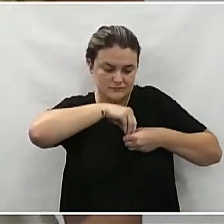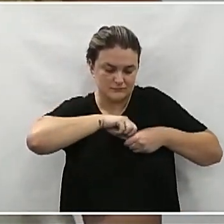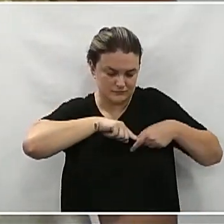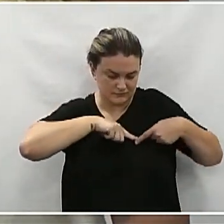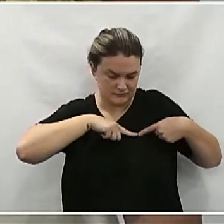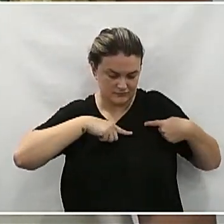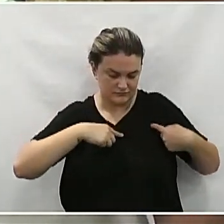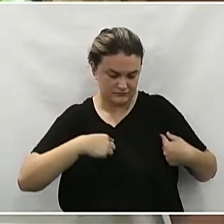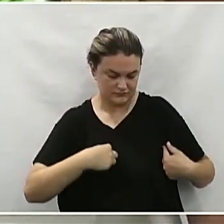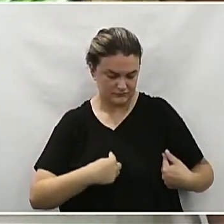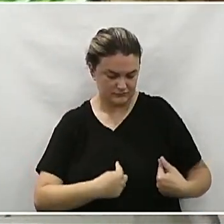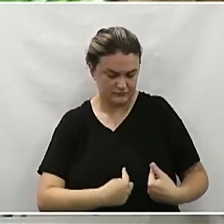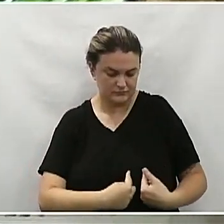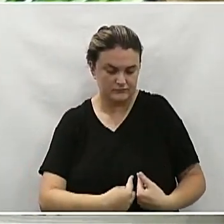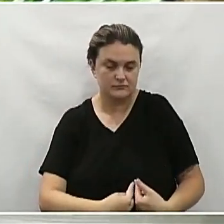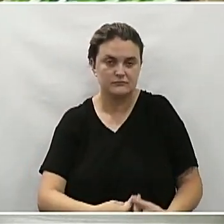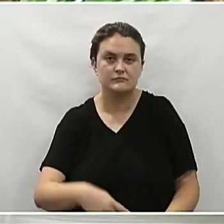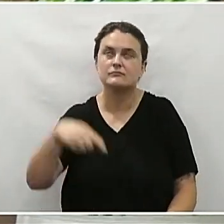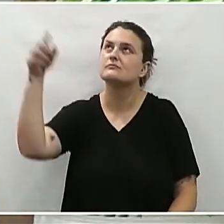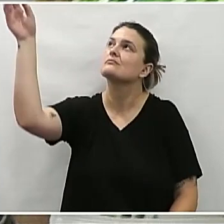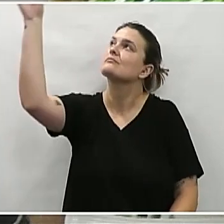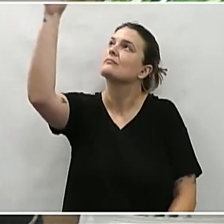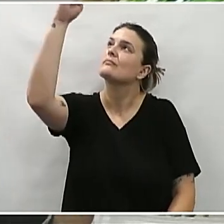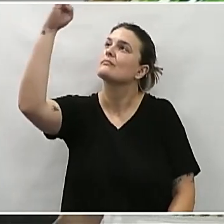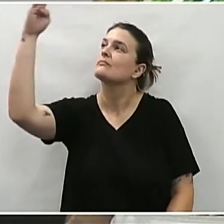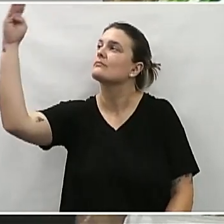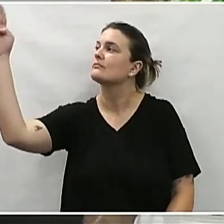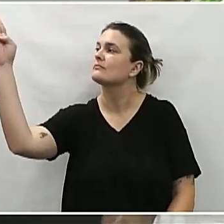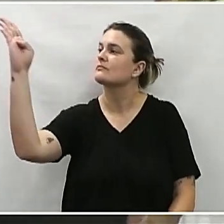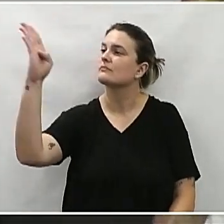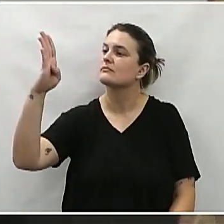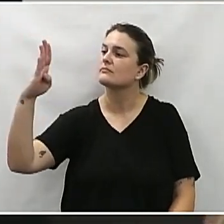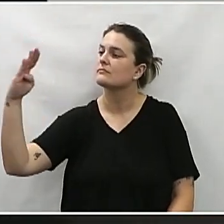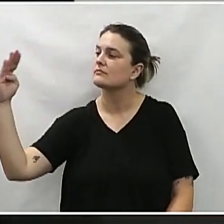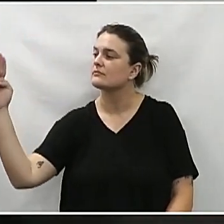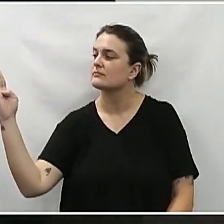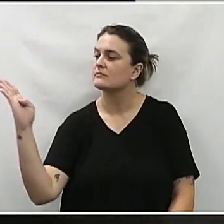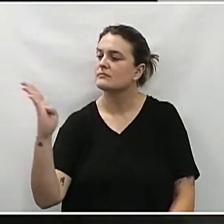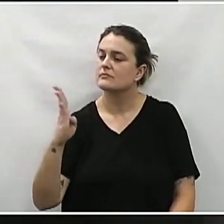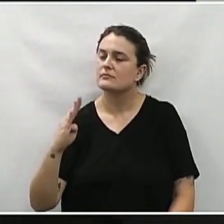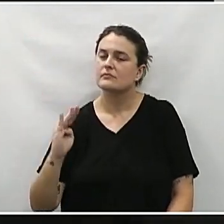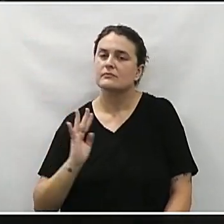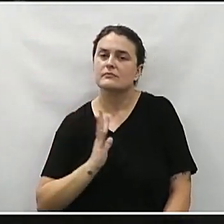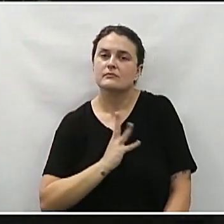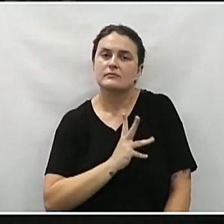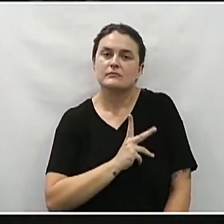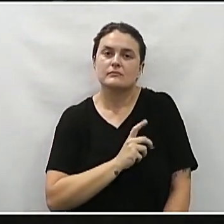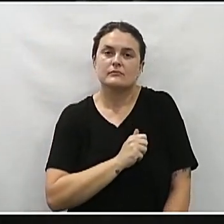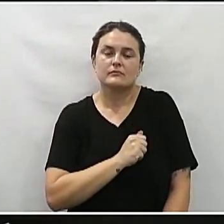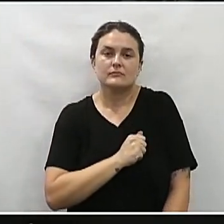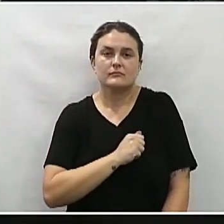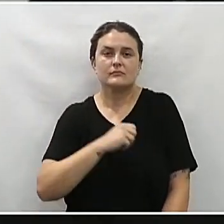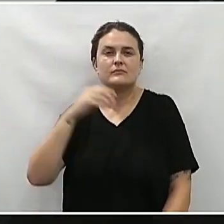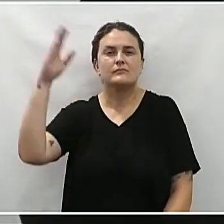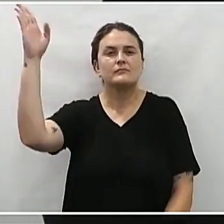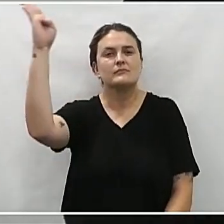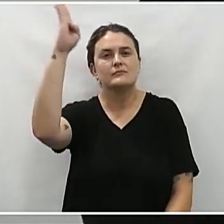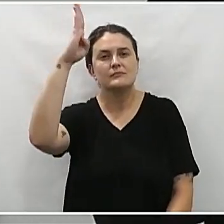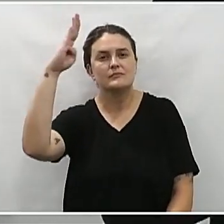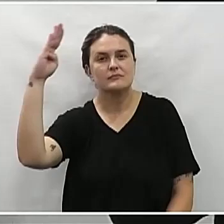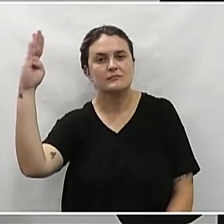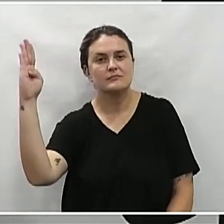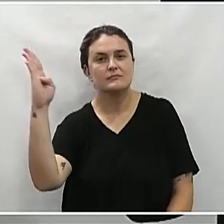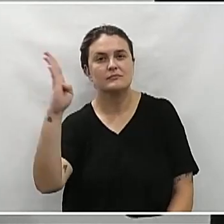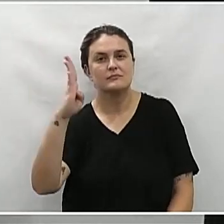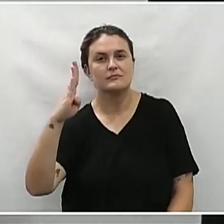tem mais vida, nossa vida, no teu seio mais amores. Ó pátria amada, toda graça,